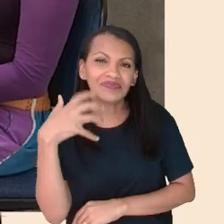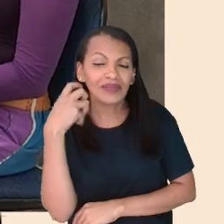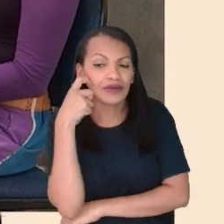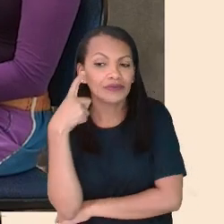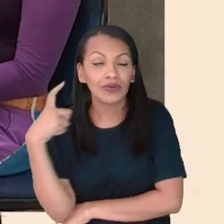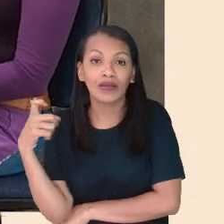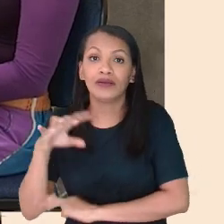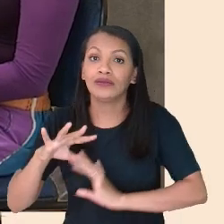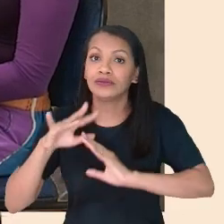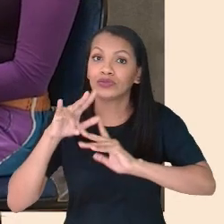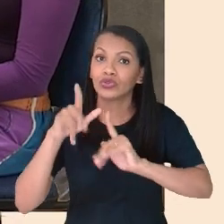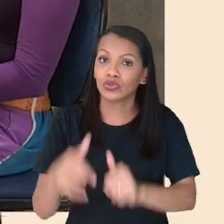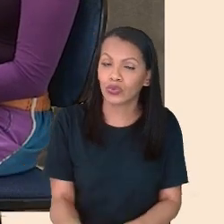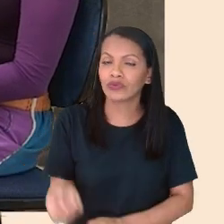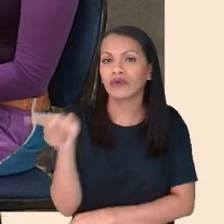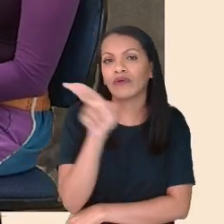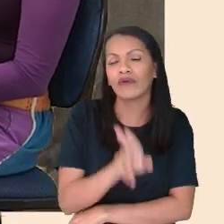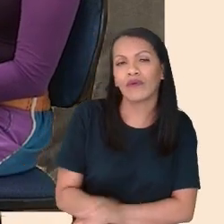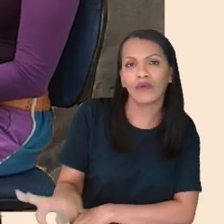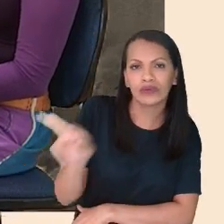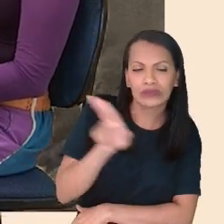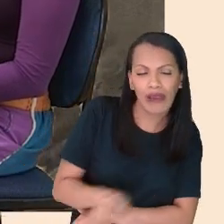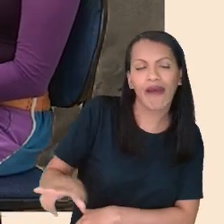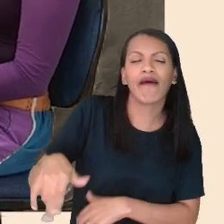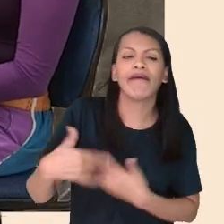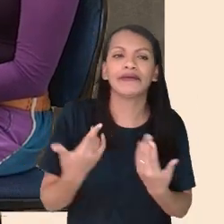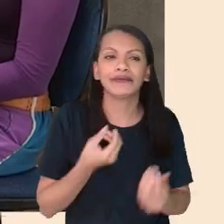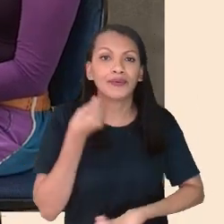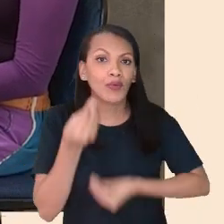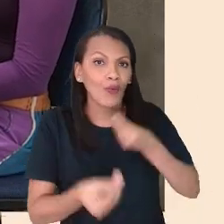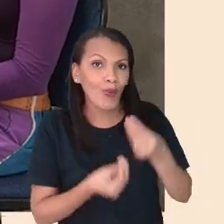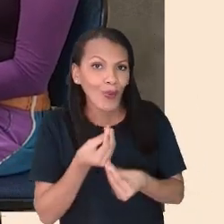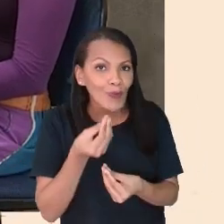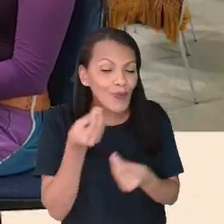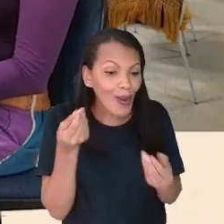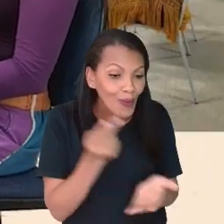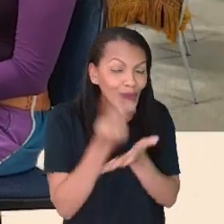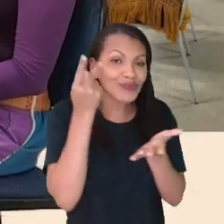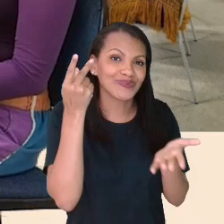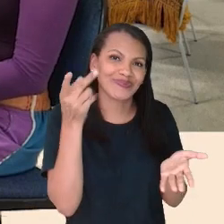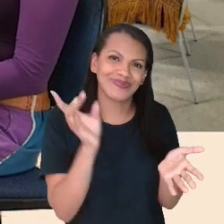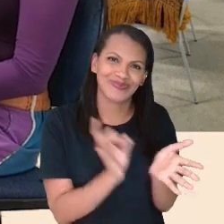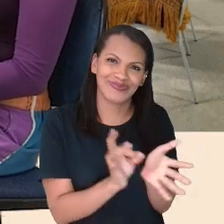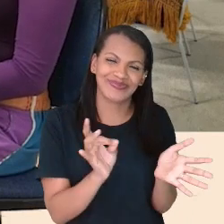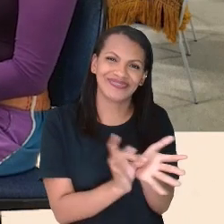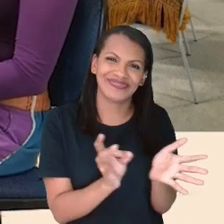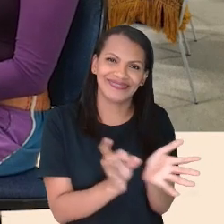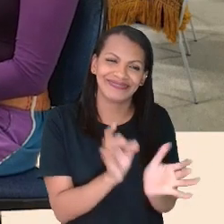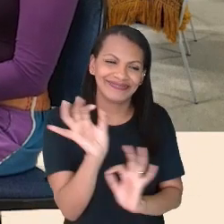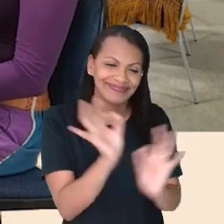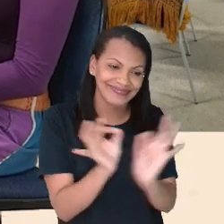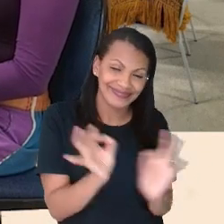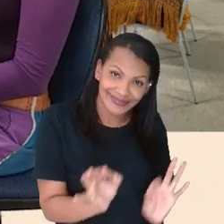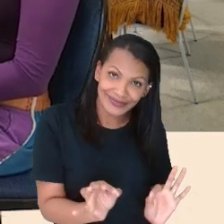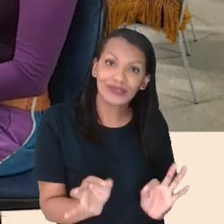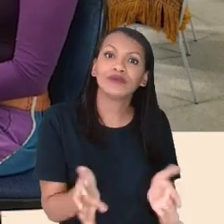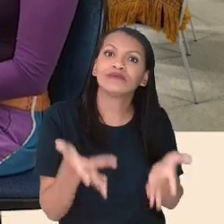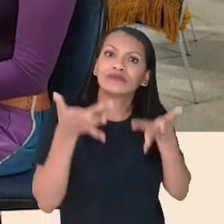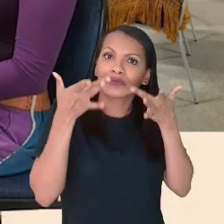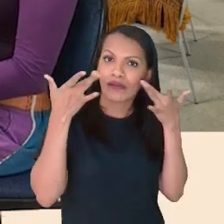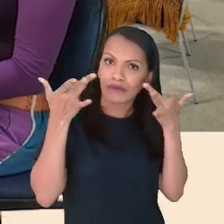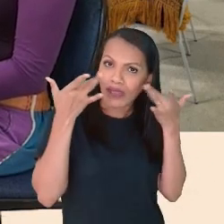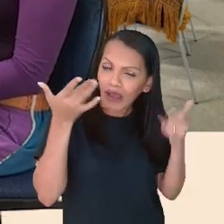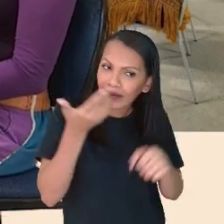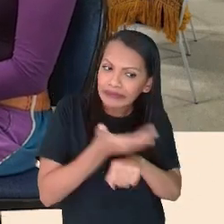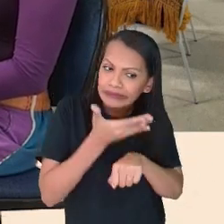tudo sendo usado, né, funcionando na máquina da preparação, da atuação,